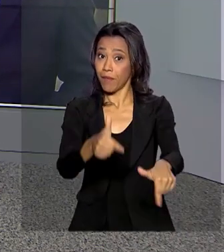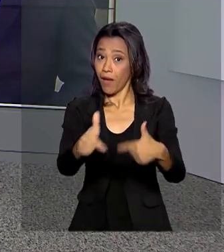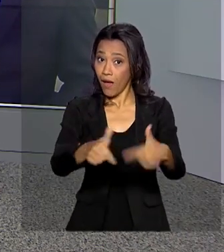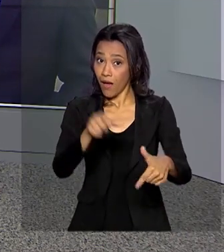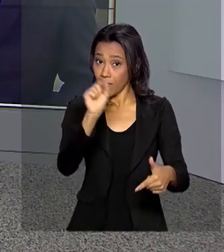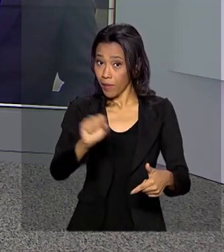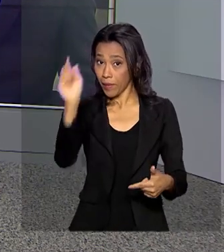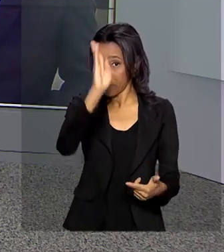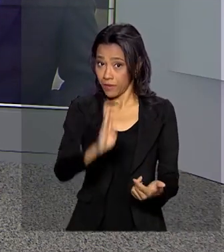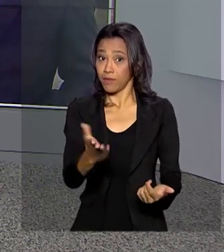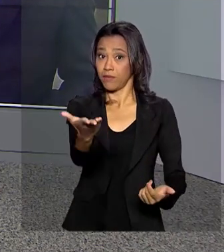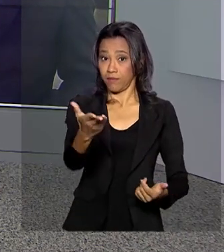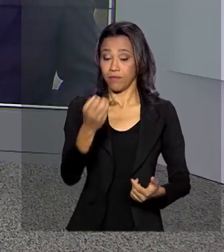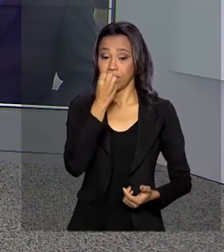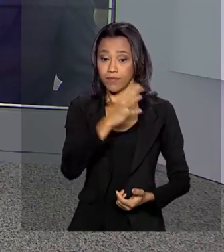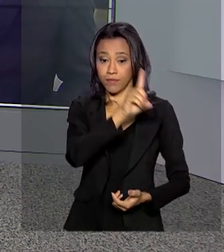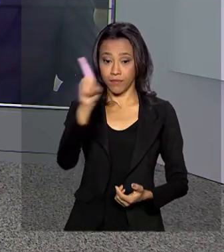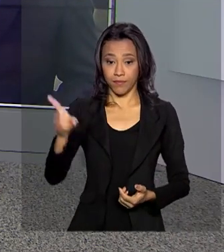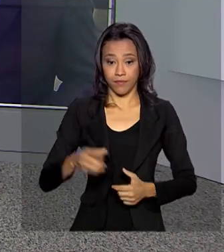você.